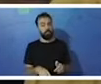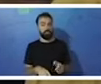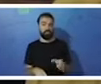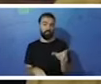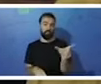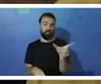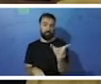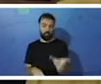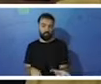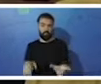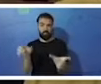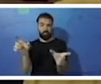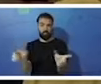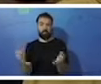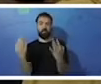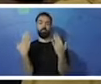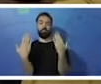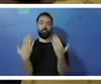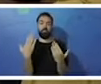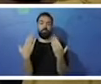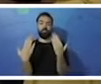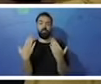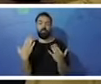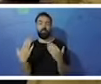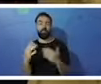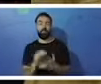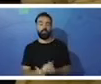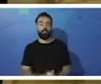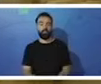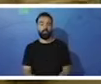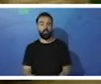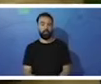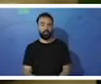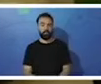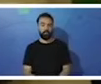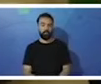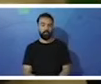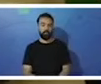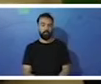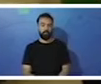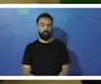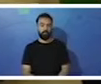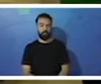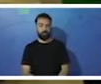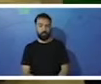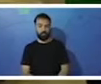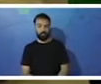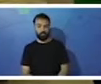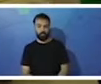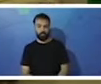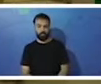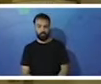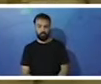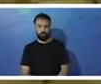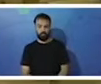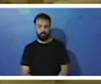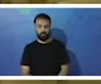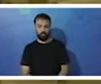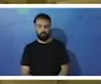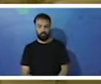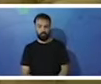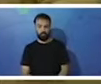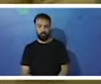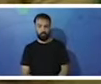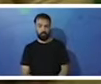muito próxima ou muito distante do valor real. Então, olha só. Quantos grupos